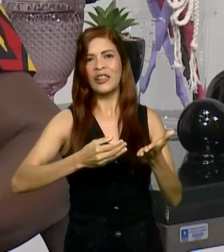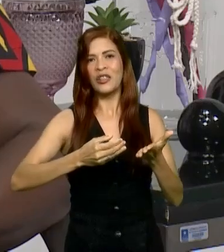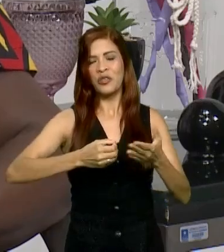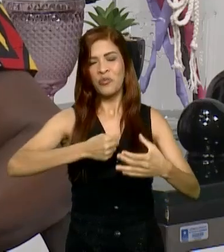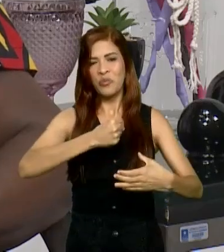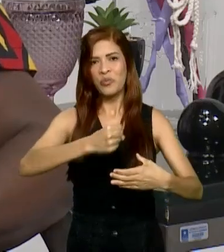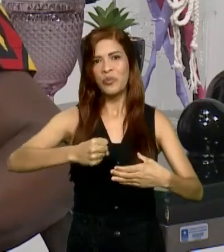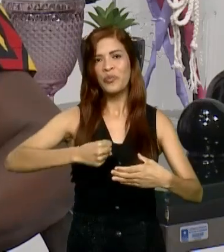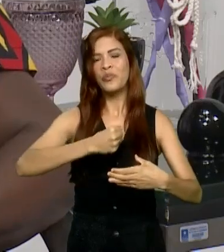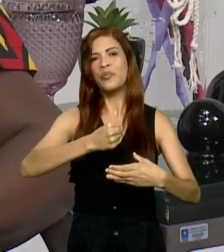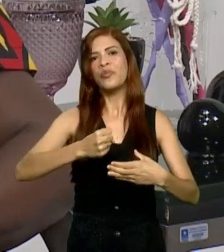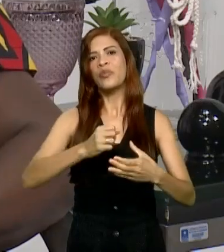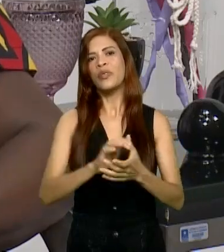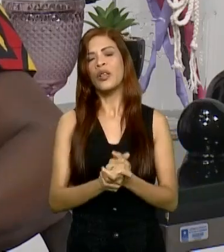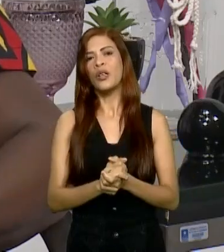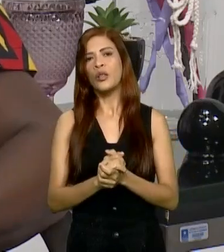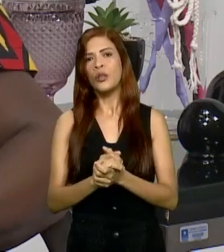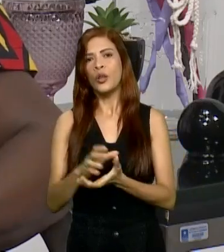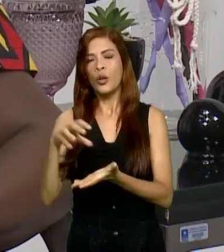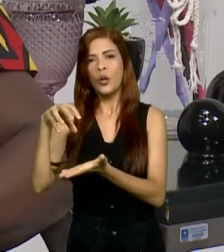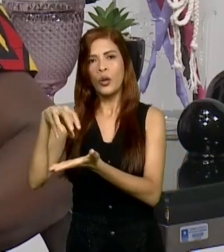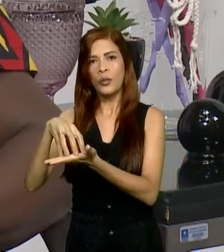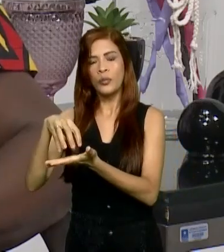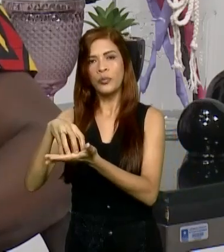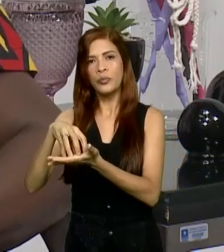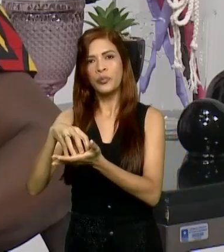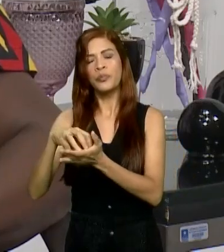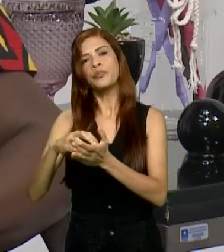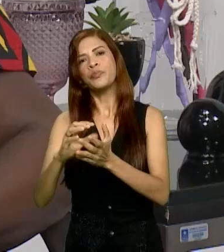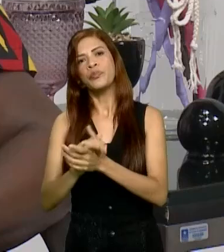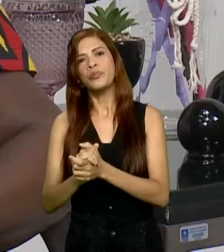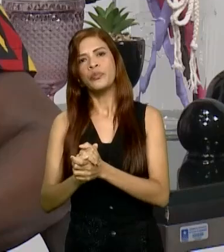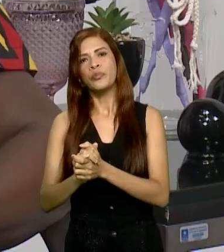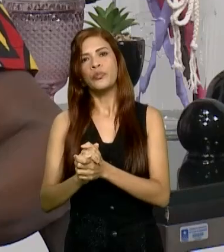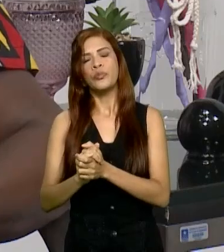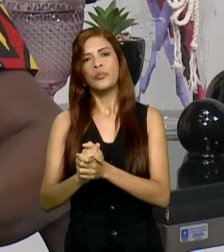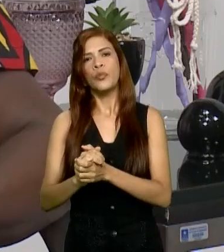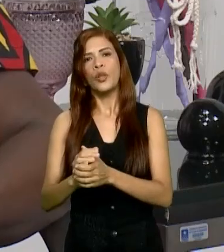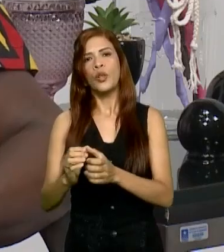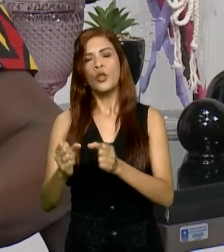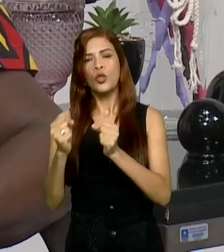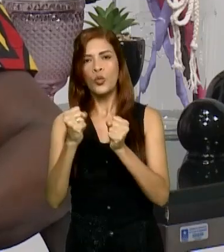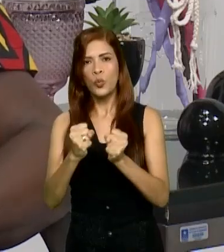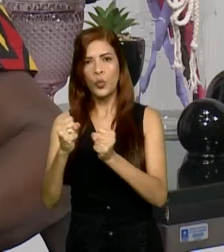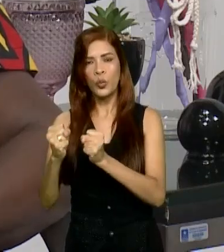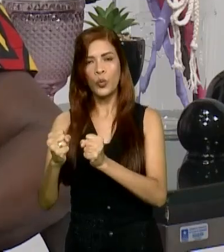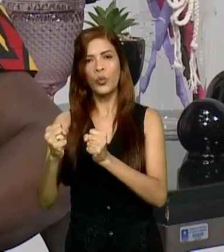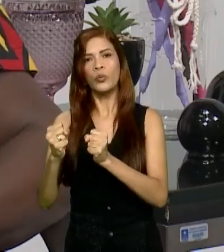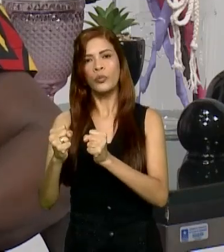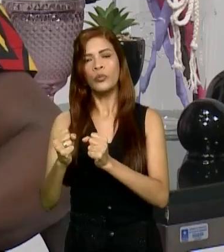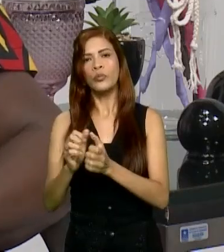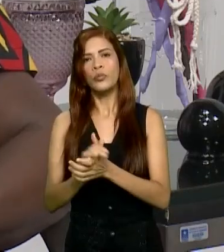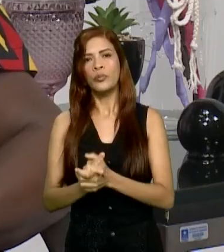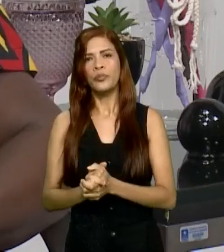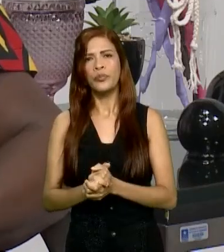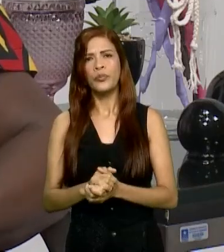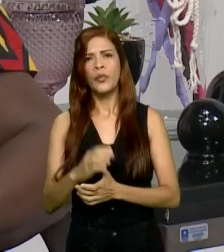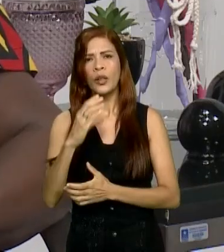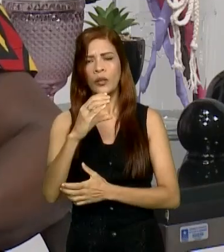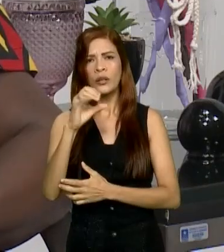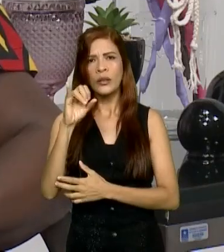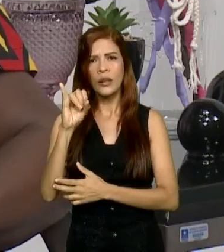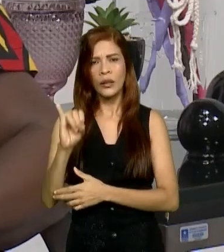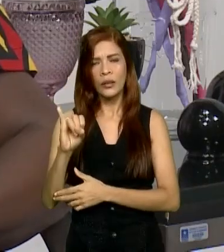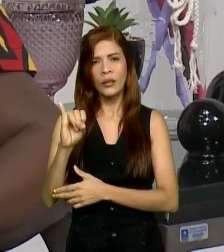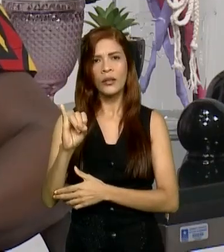da Câmara, que é composta por poder público e sociedade civil, que essa era coordenada pela CEI, né, com a integração